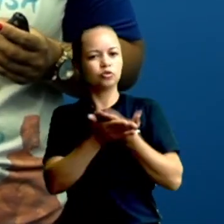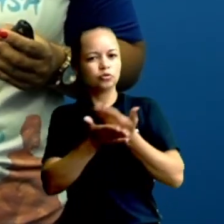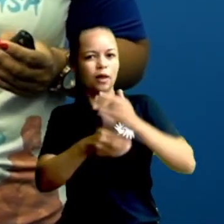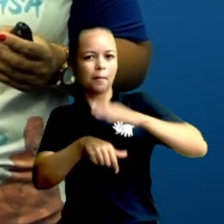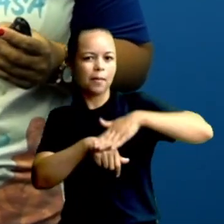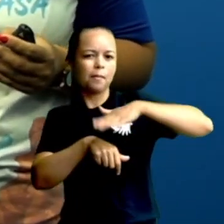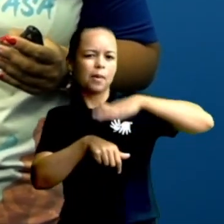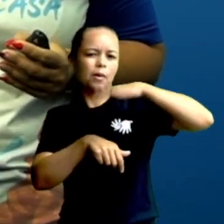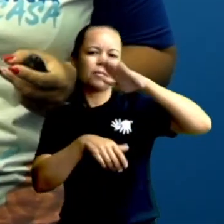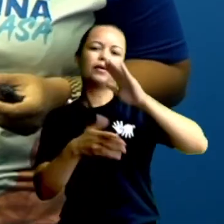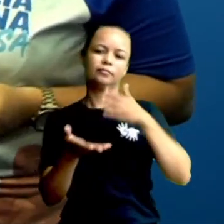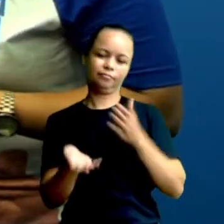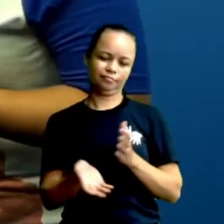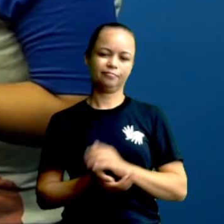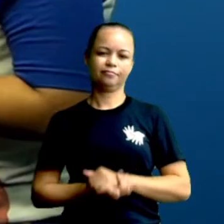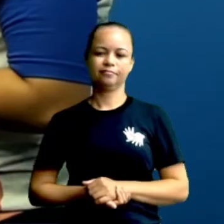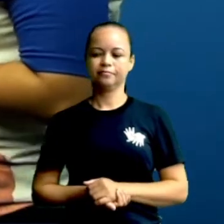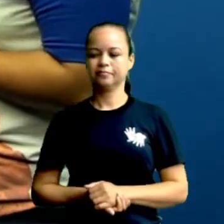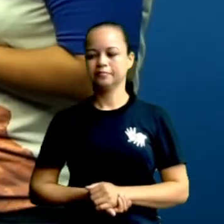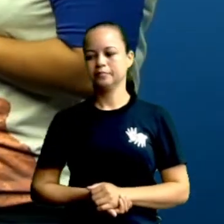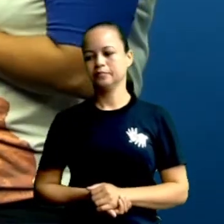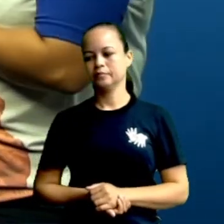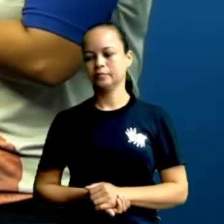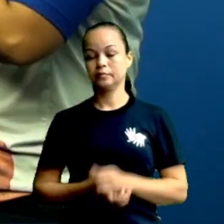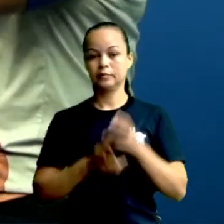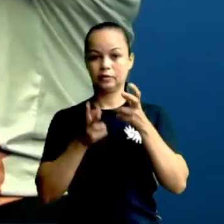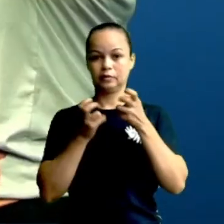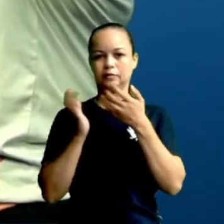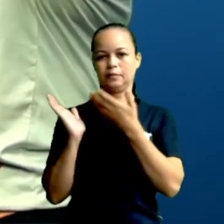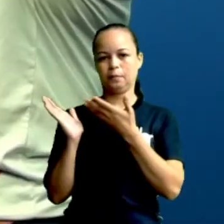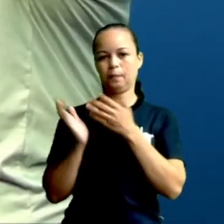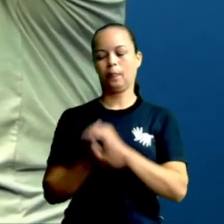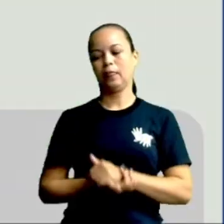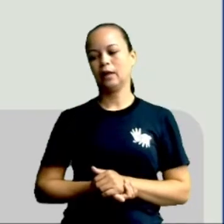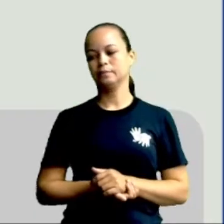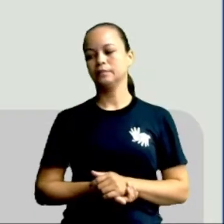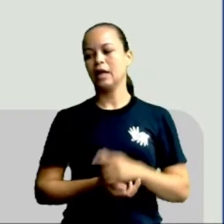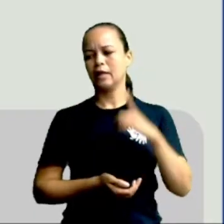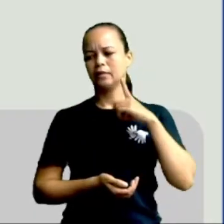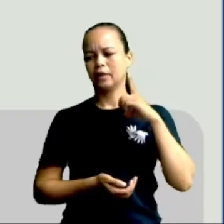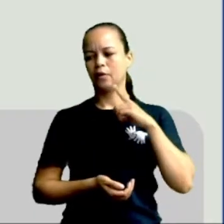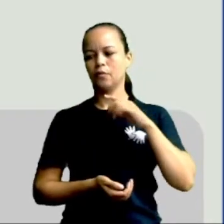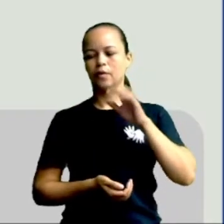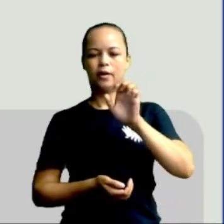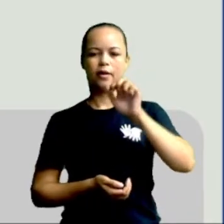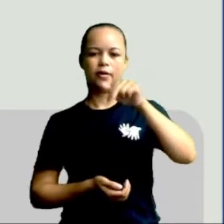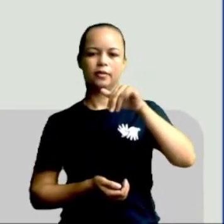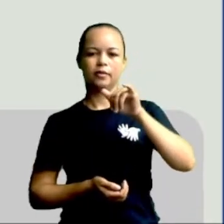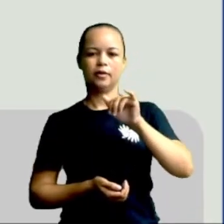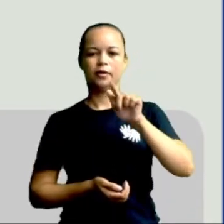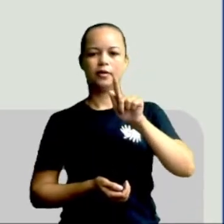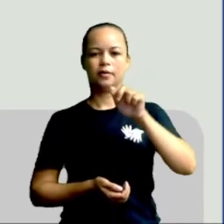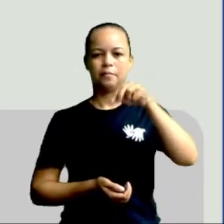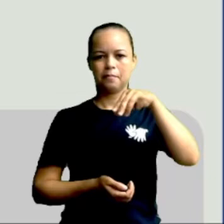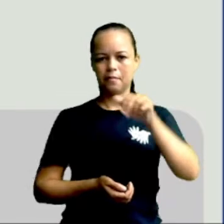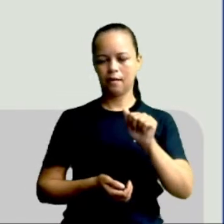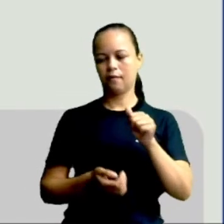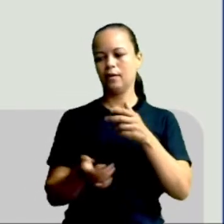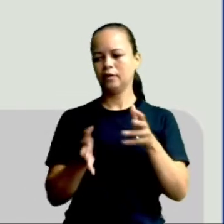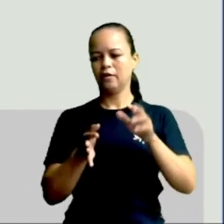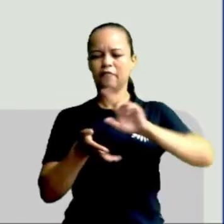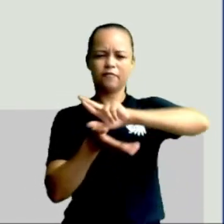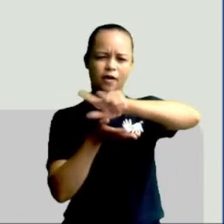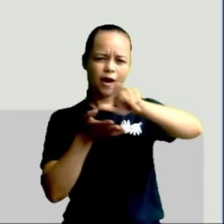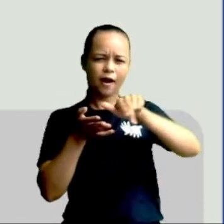e mais um pouco sobre isso, tá bom? Olha só, tem um enigma aí, ó. Tem várias letras